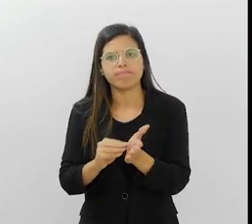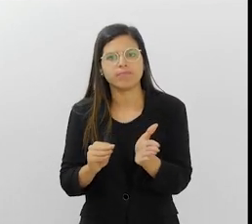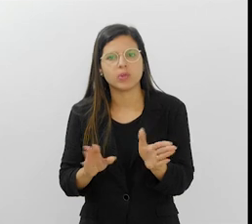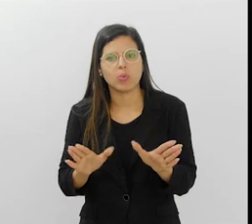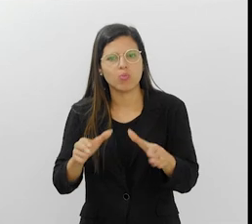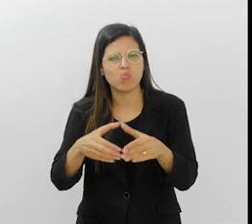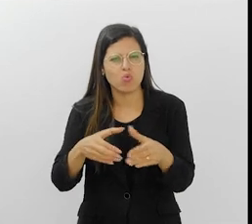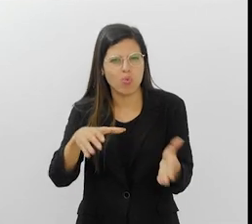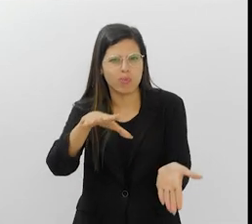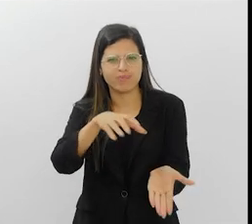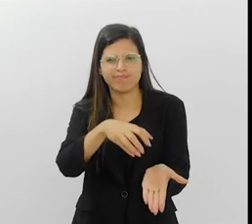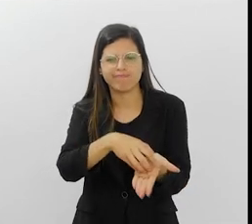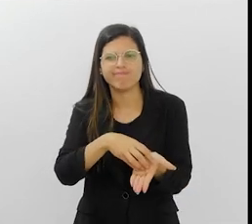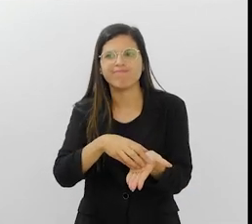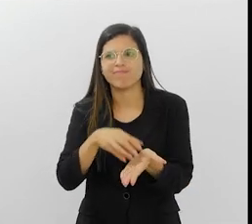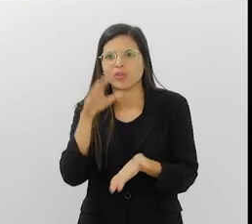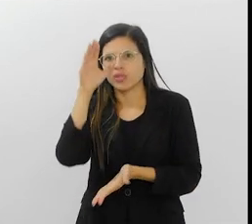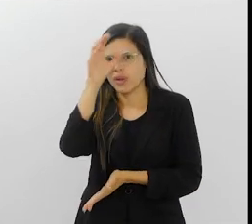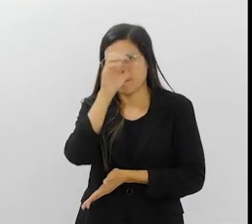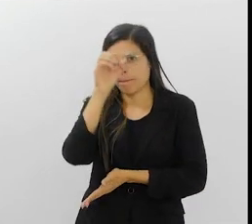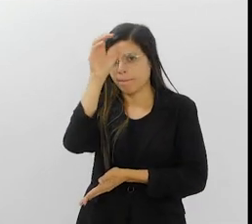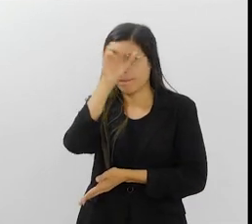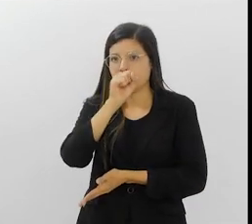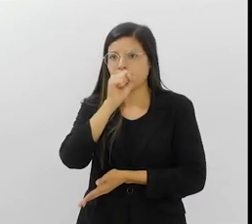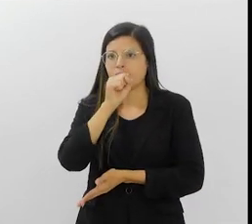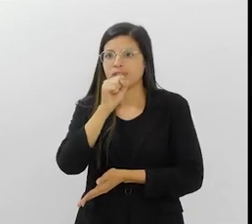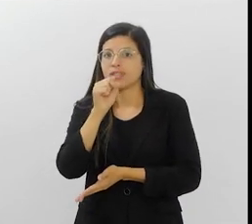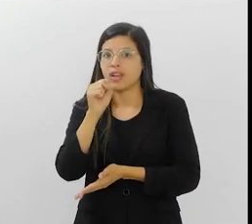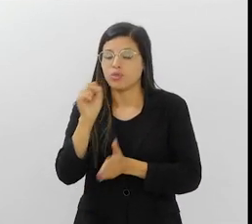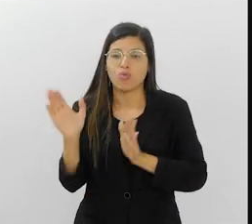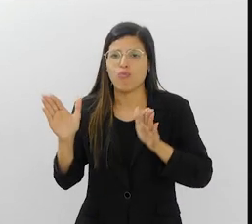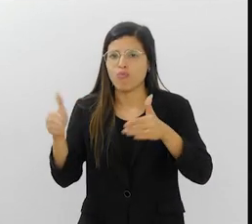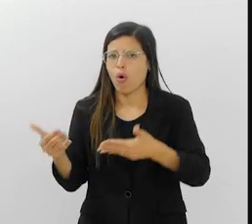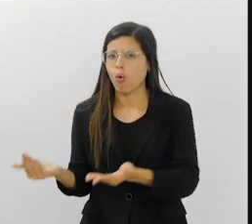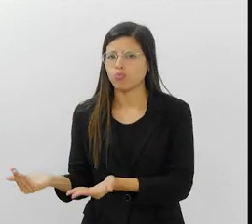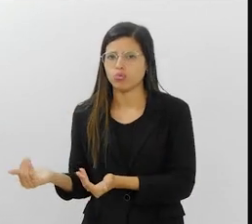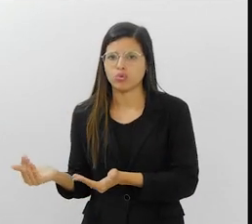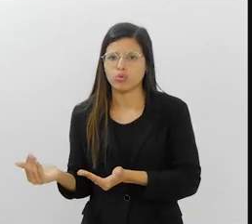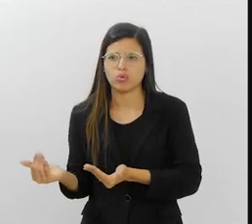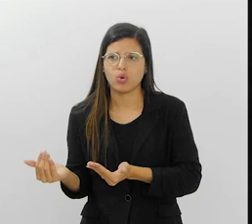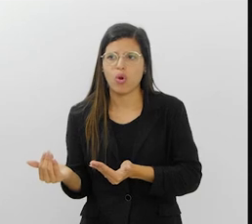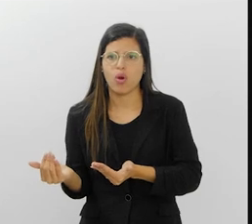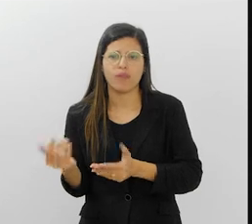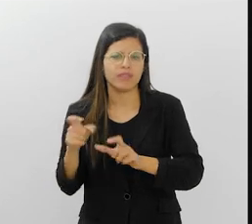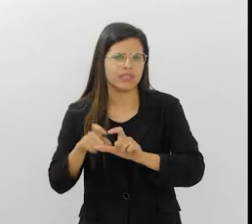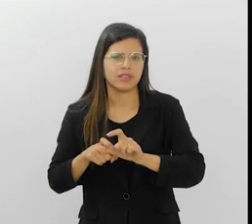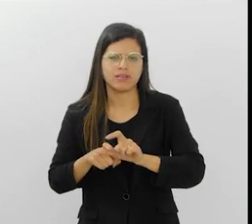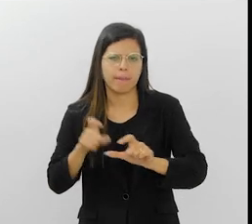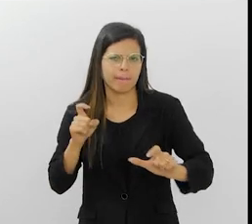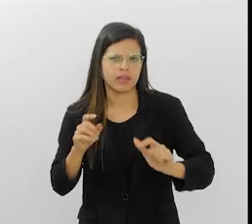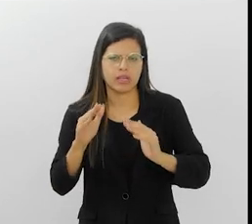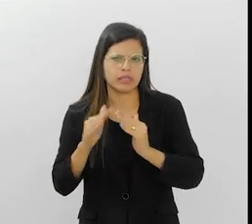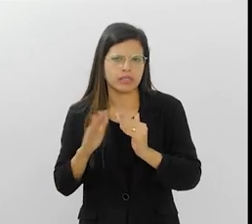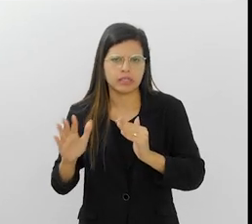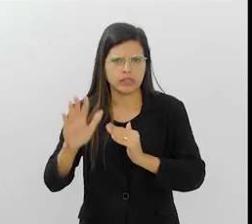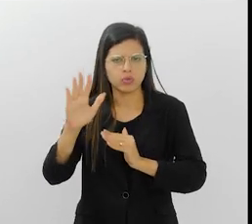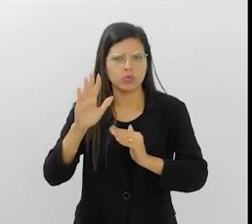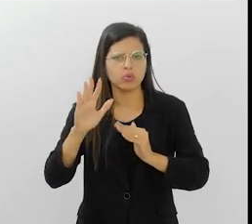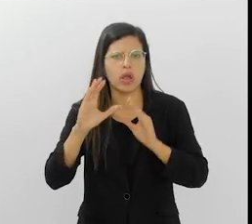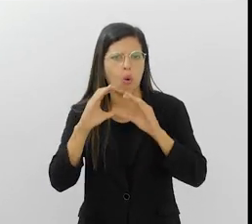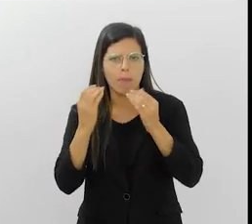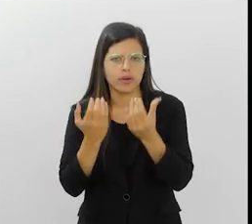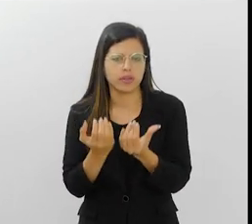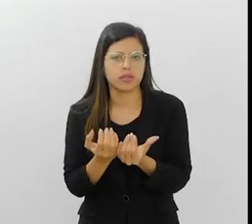núcleo de aprendizado para o jovem, independente da comunidade que ele trabalha ou não